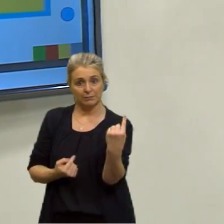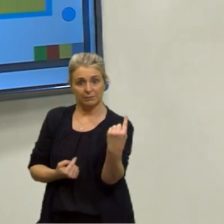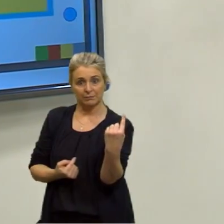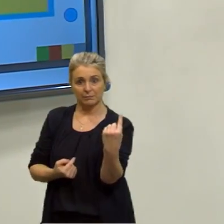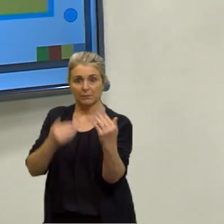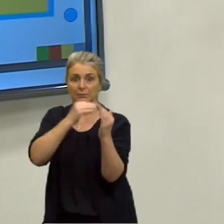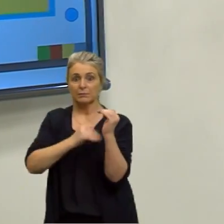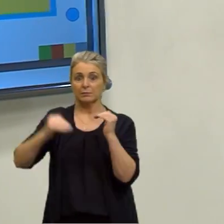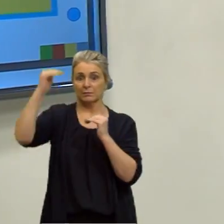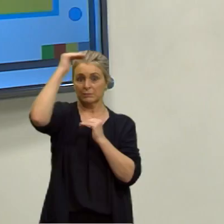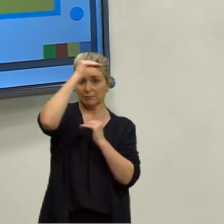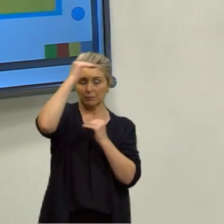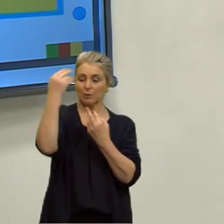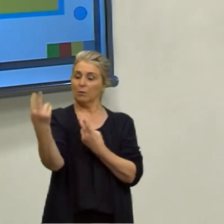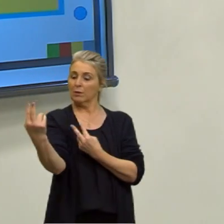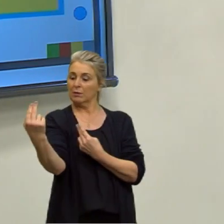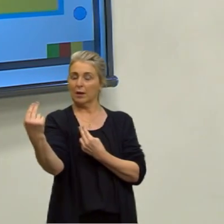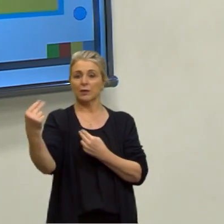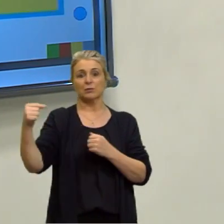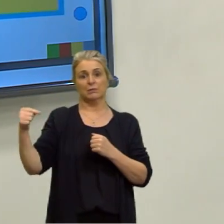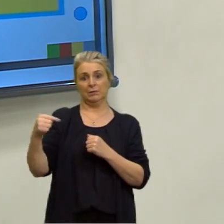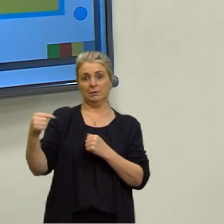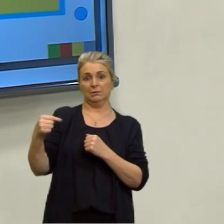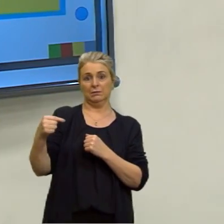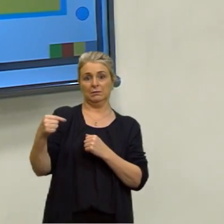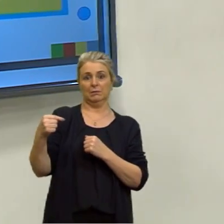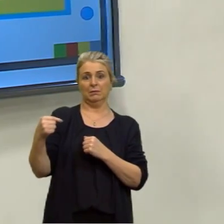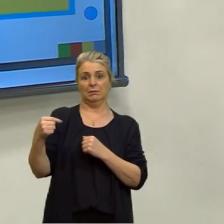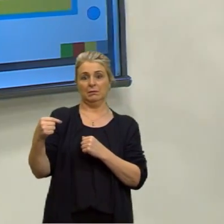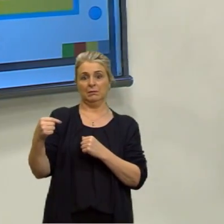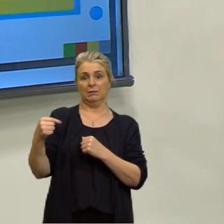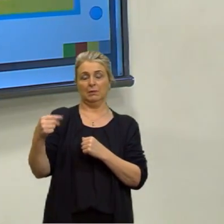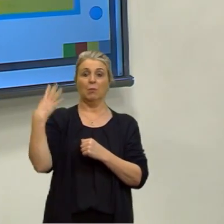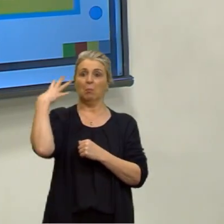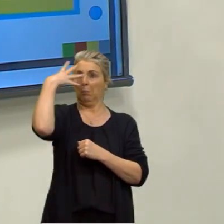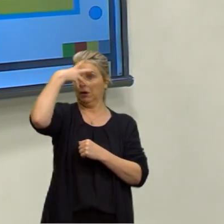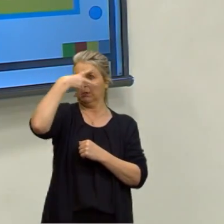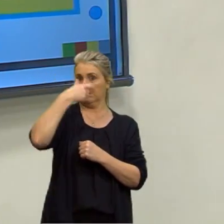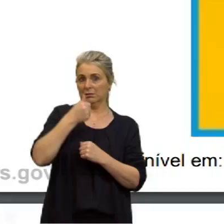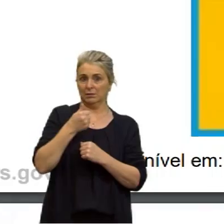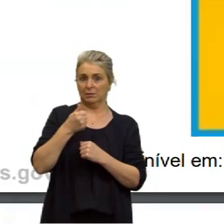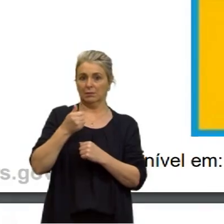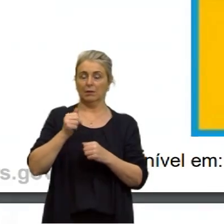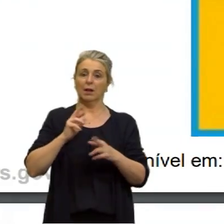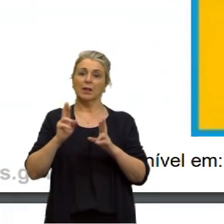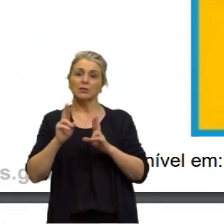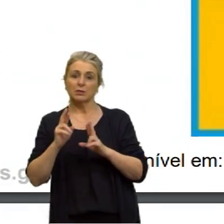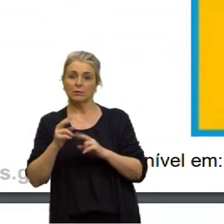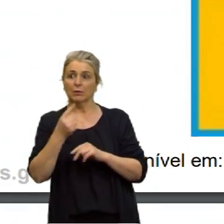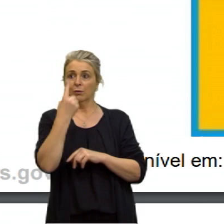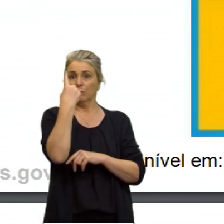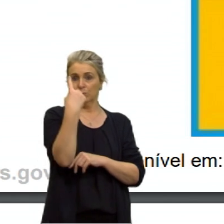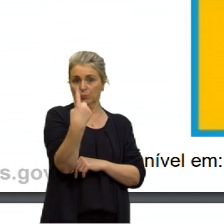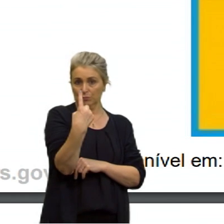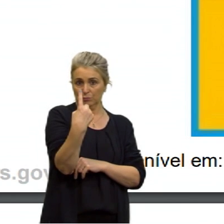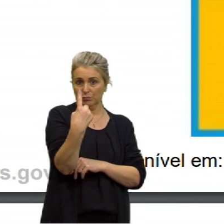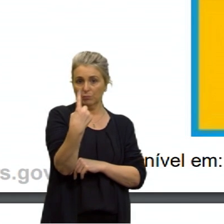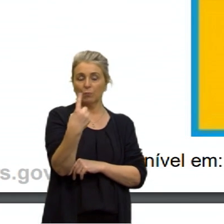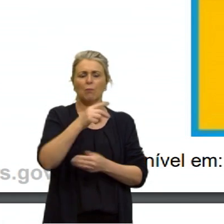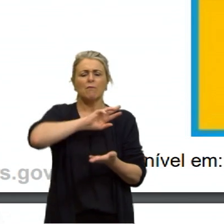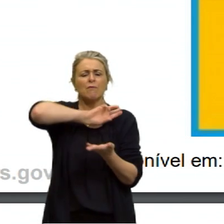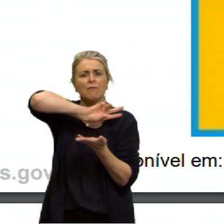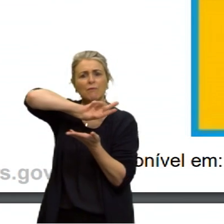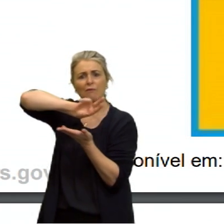superioridade igualdade o inferioridade beleza superlativo relativo um com